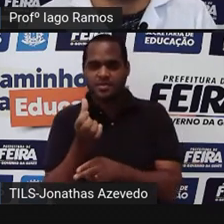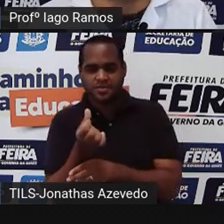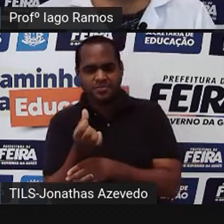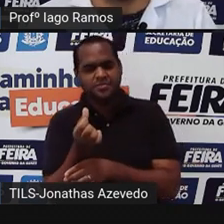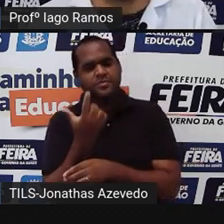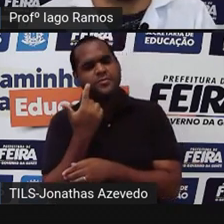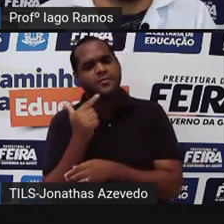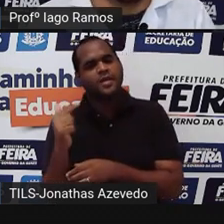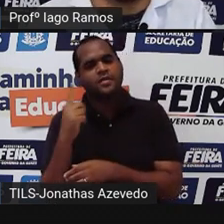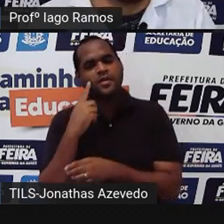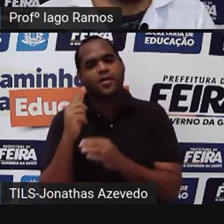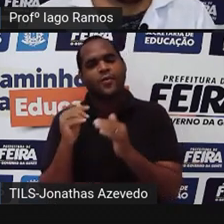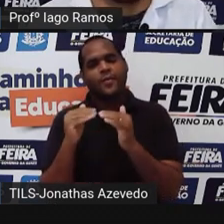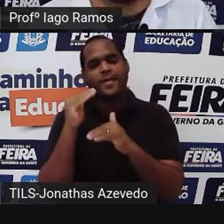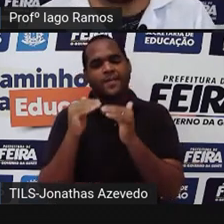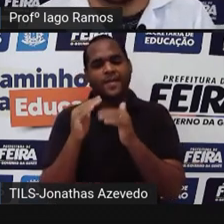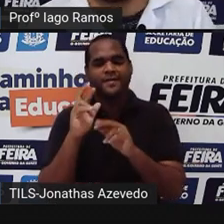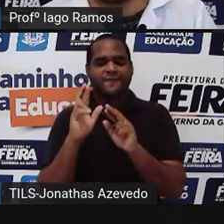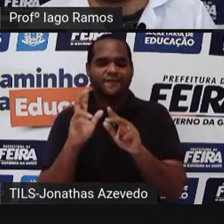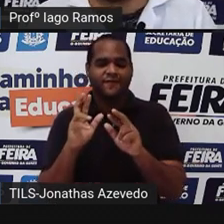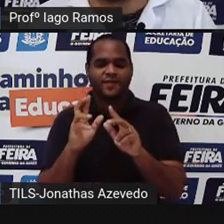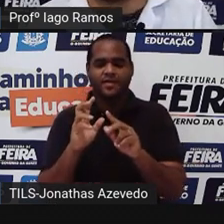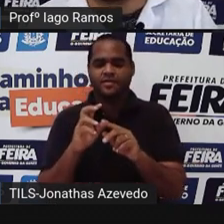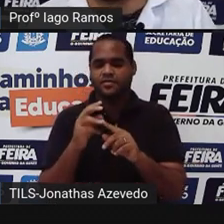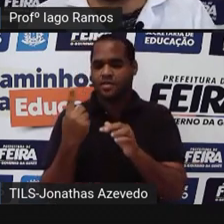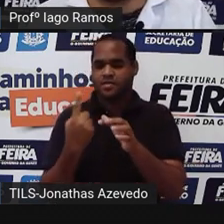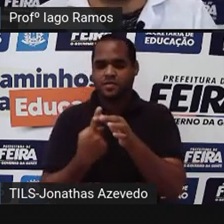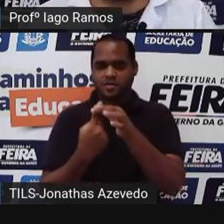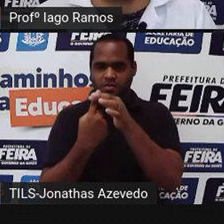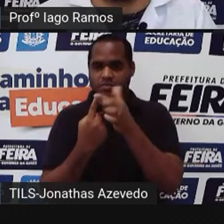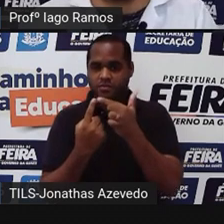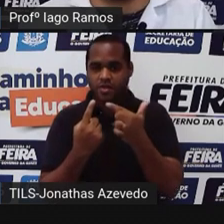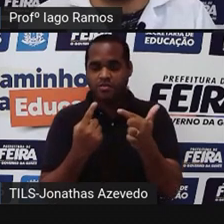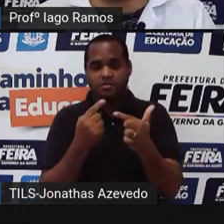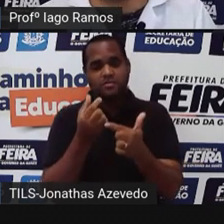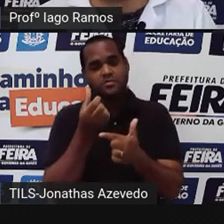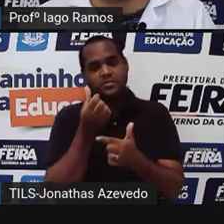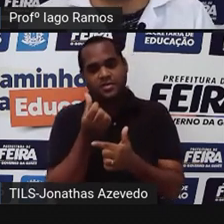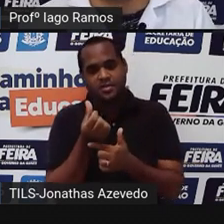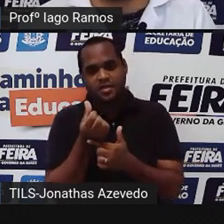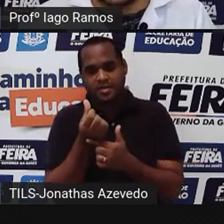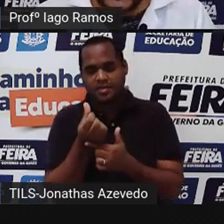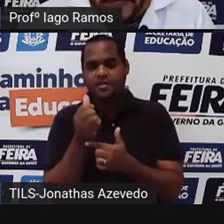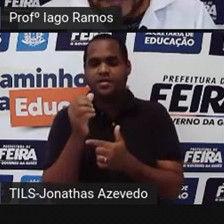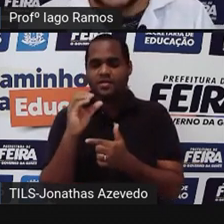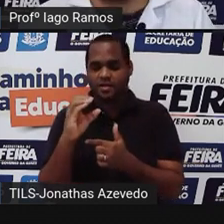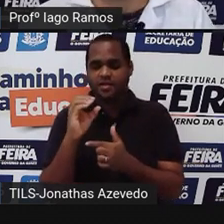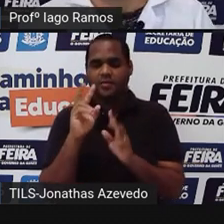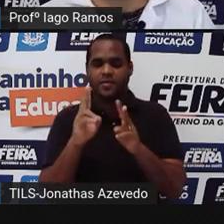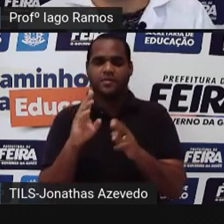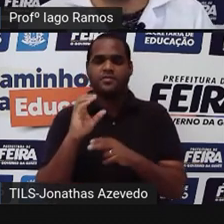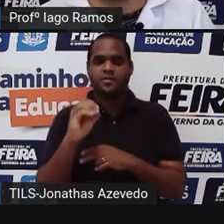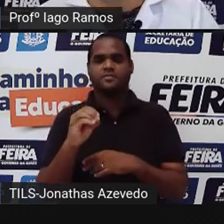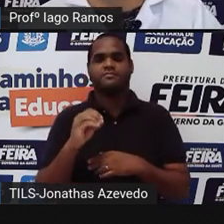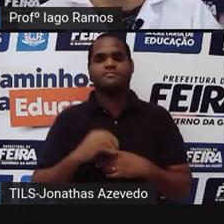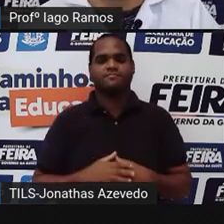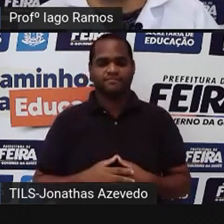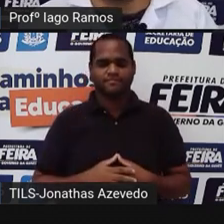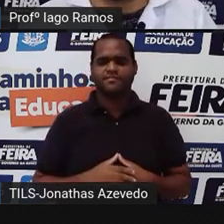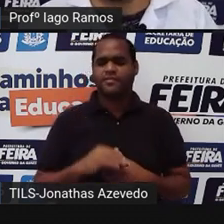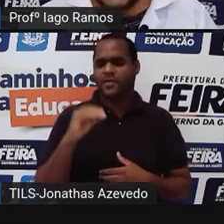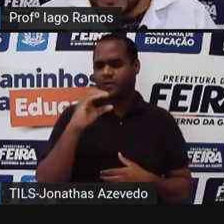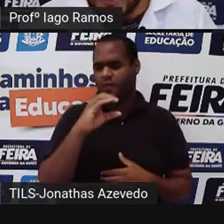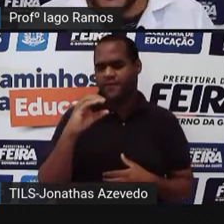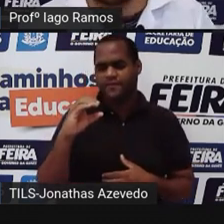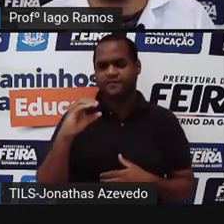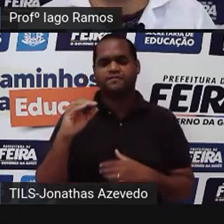não tem o termo independente. Então, C é igual a zero. Então, isso são os coeficientes, tá? E